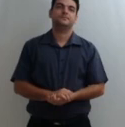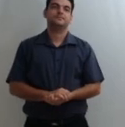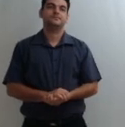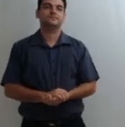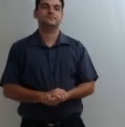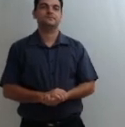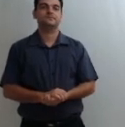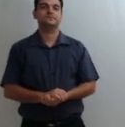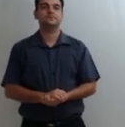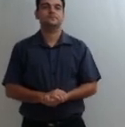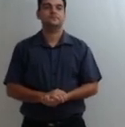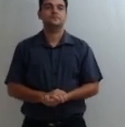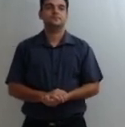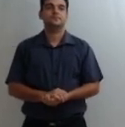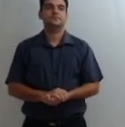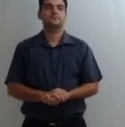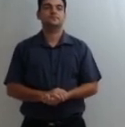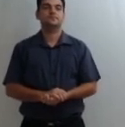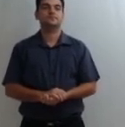o RHC